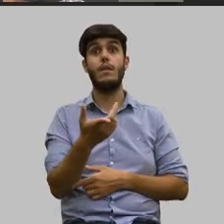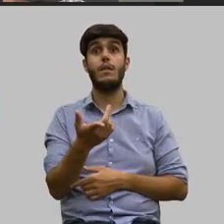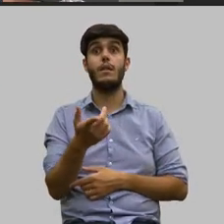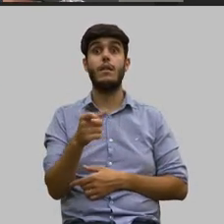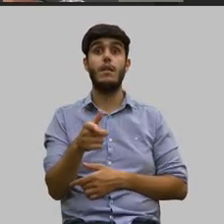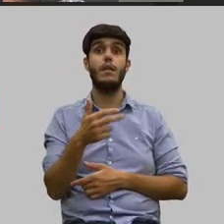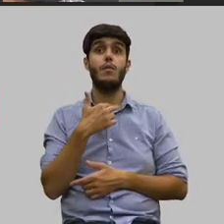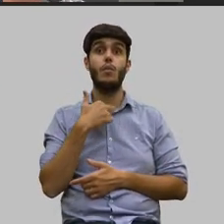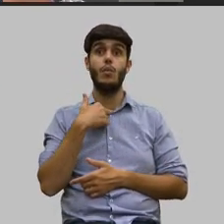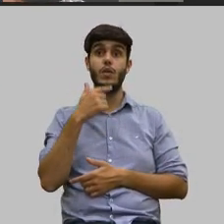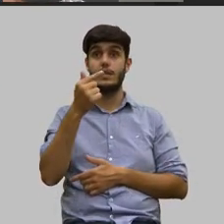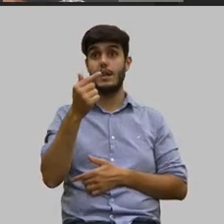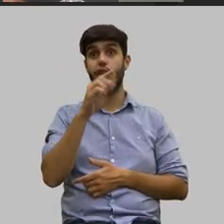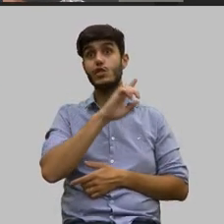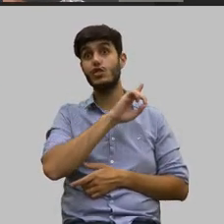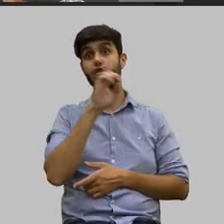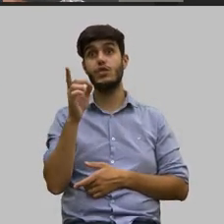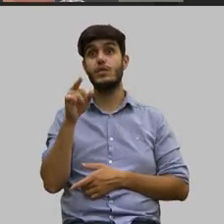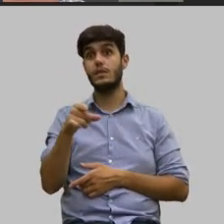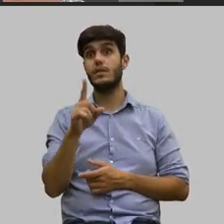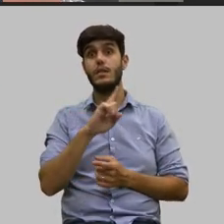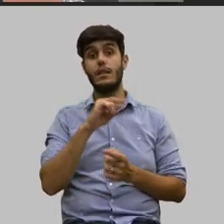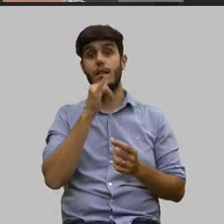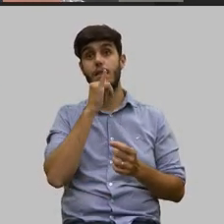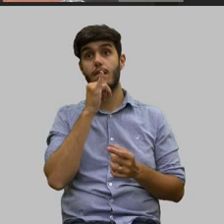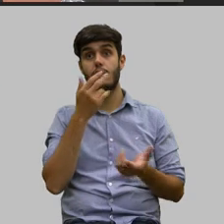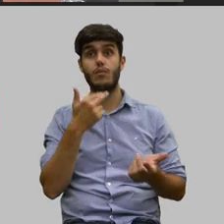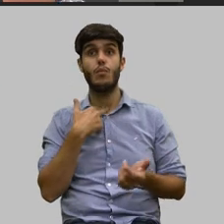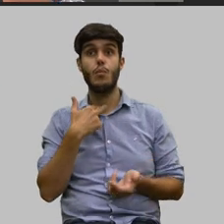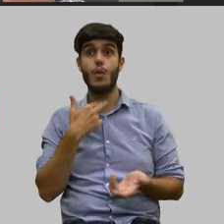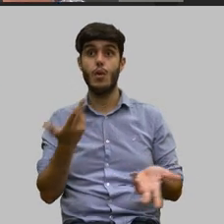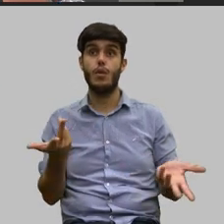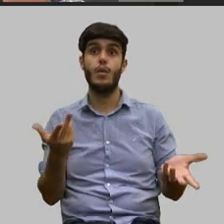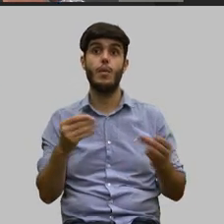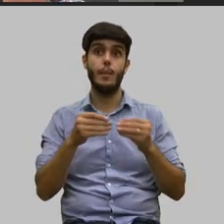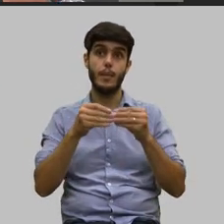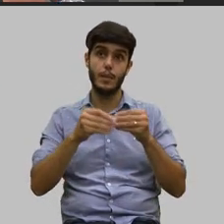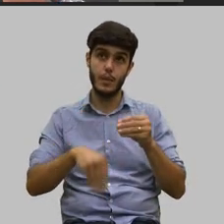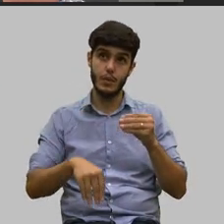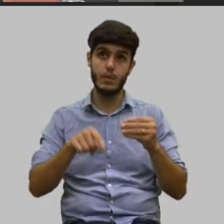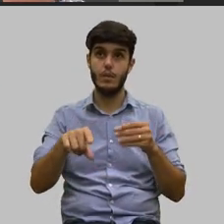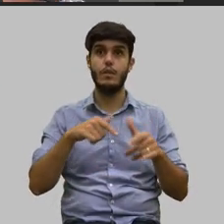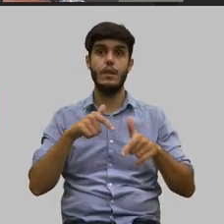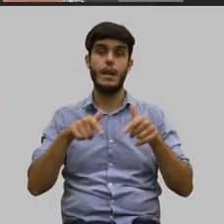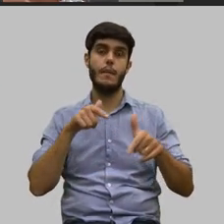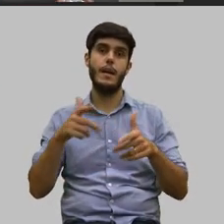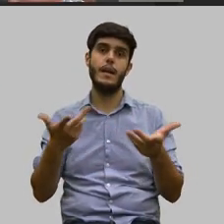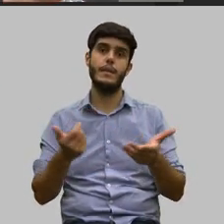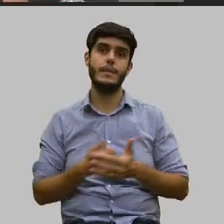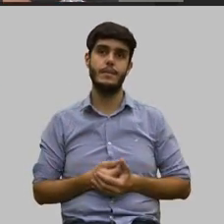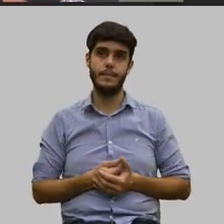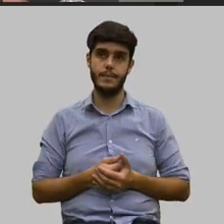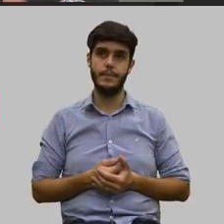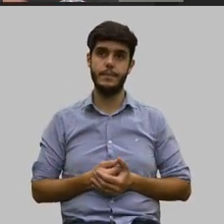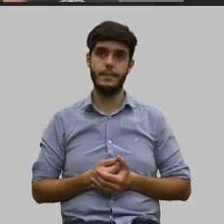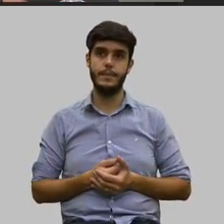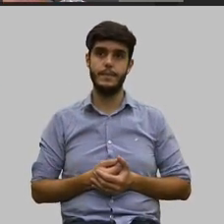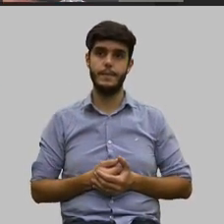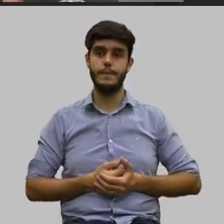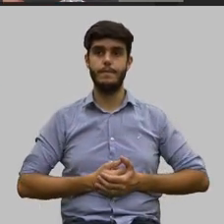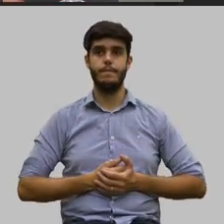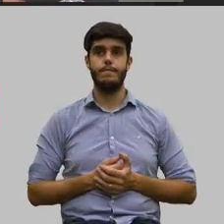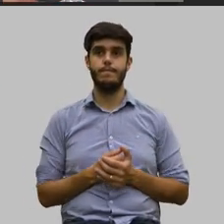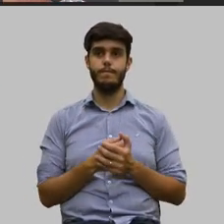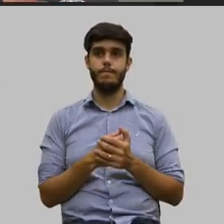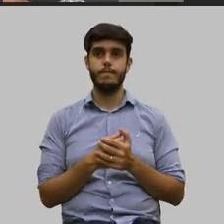operacional de 7 dias ininterruptos o que é muito prejudicial a nosso serviço eh e a